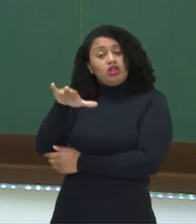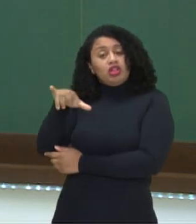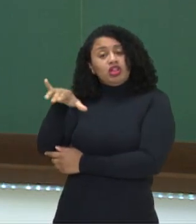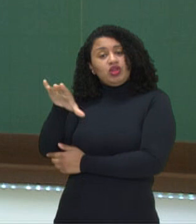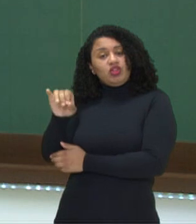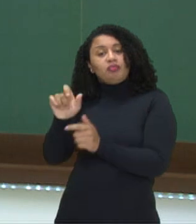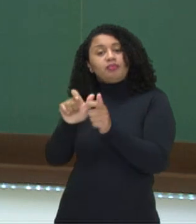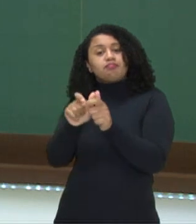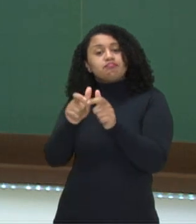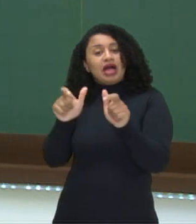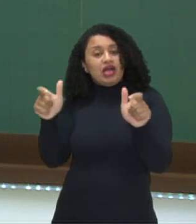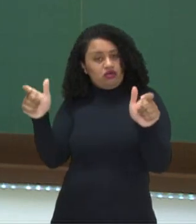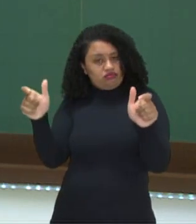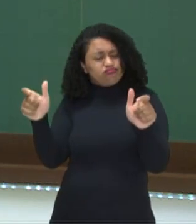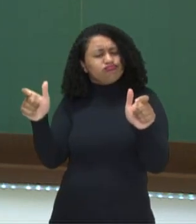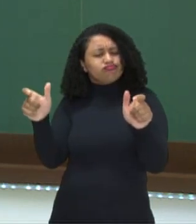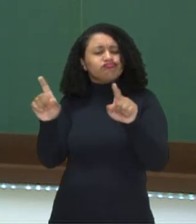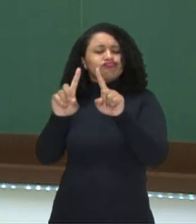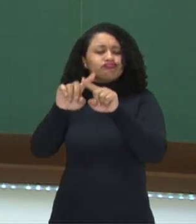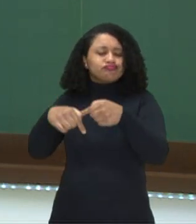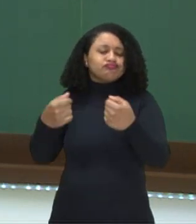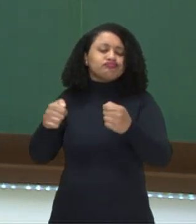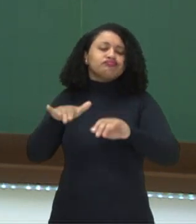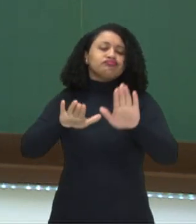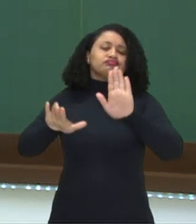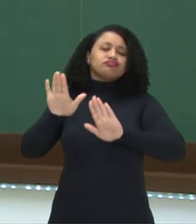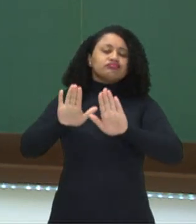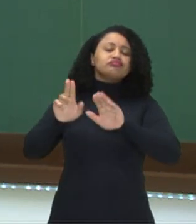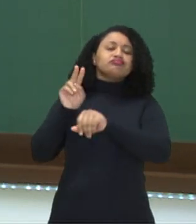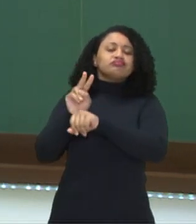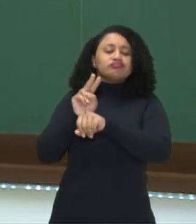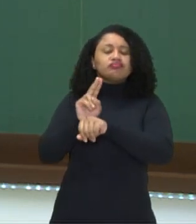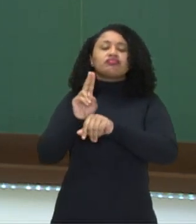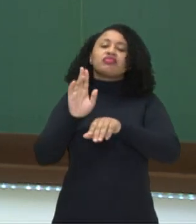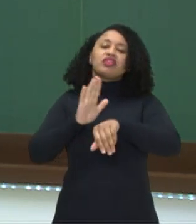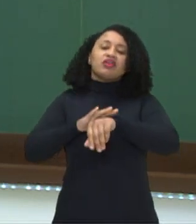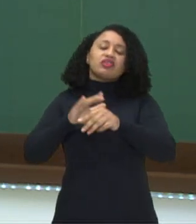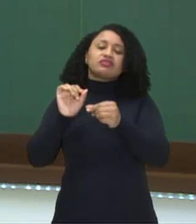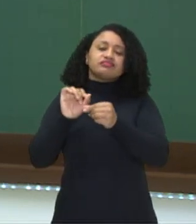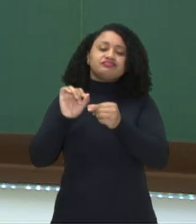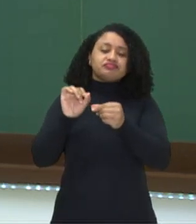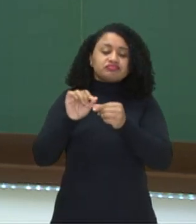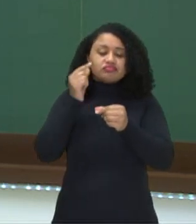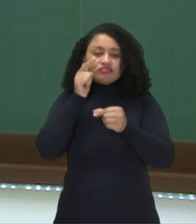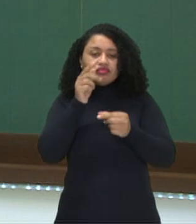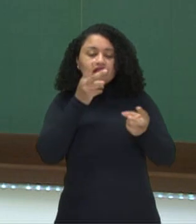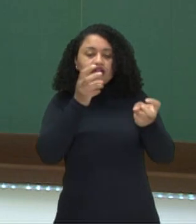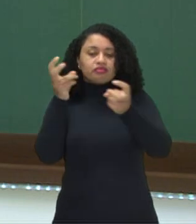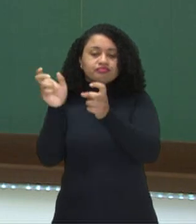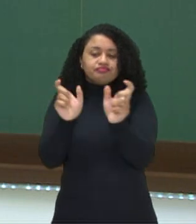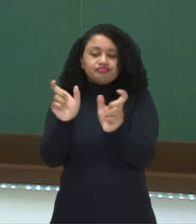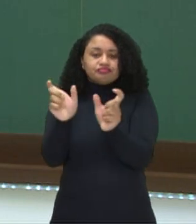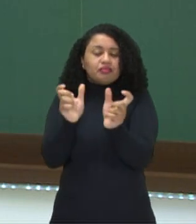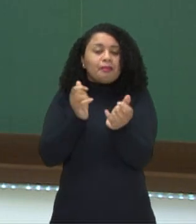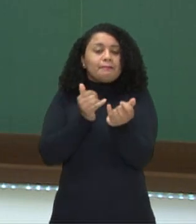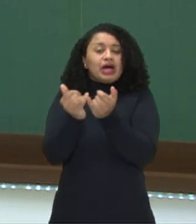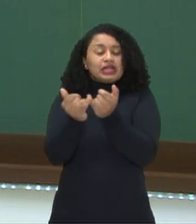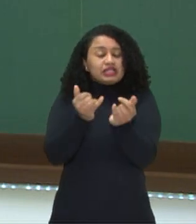pouquinho maior. Por isso tem que ter mais cuidado na hora de trabalhar, para enxergar ali os termos semelhantes,